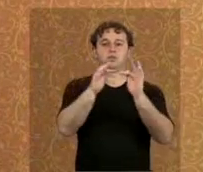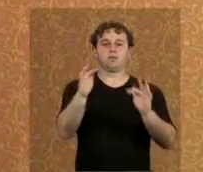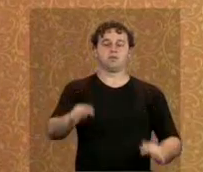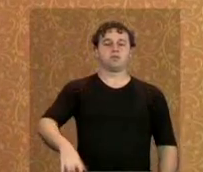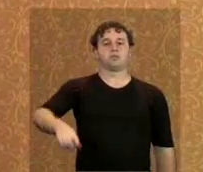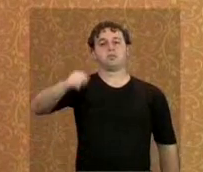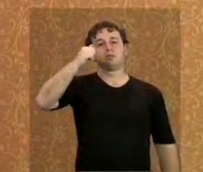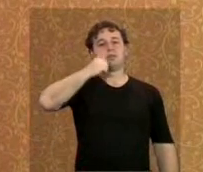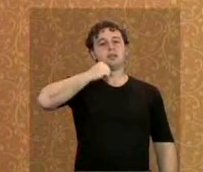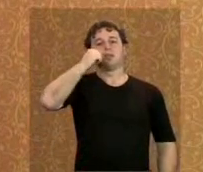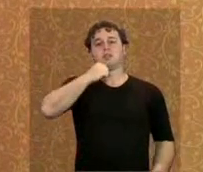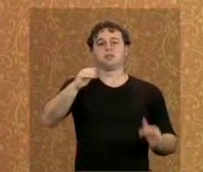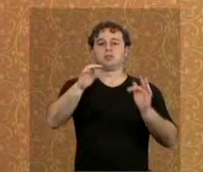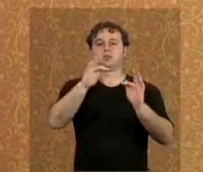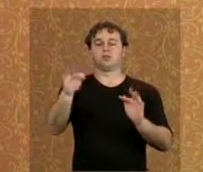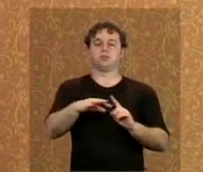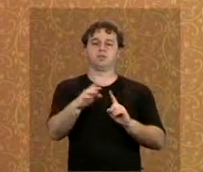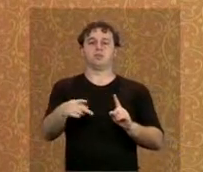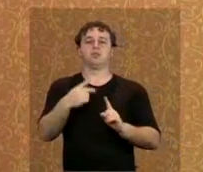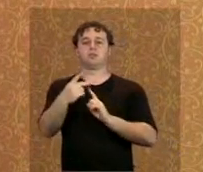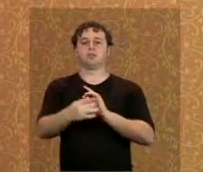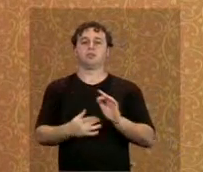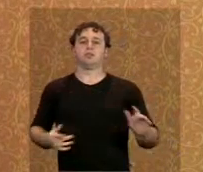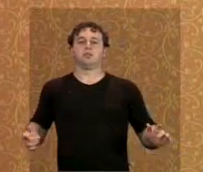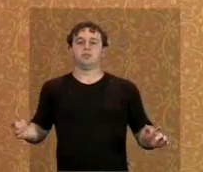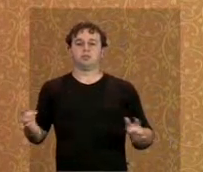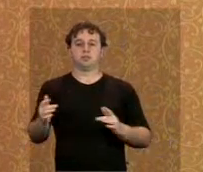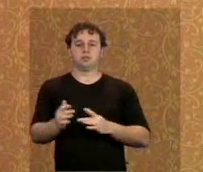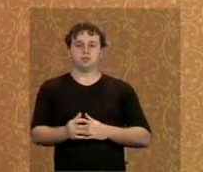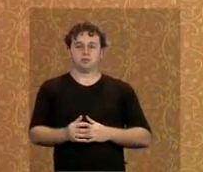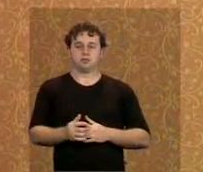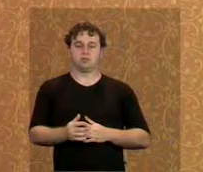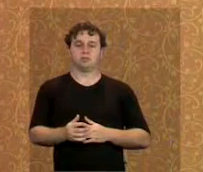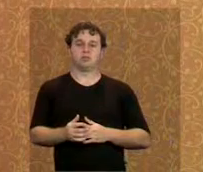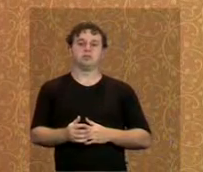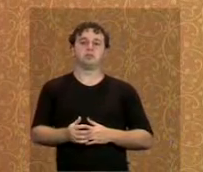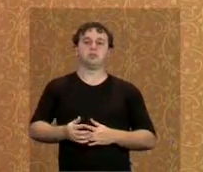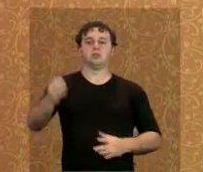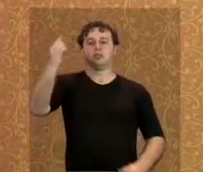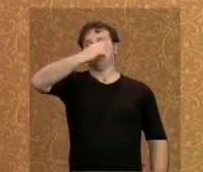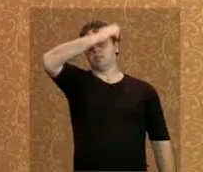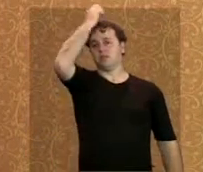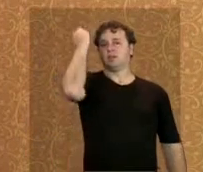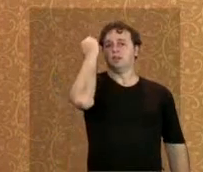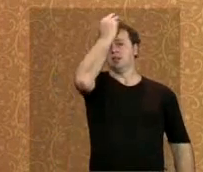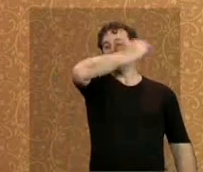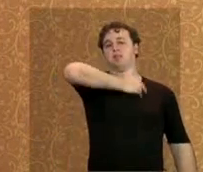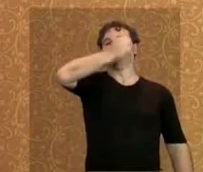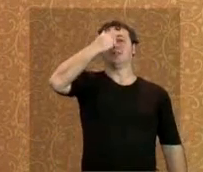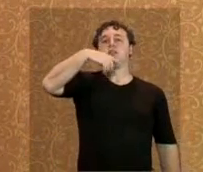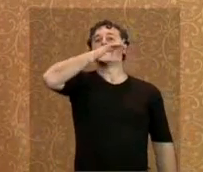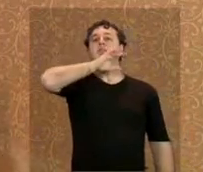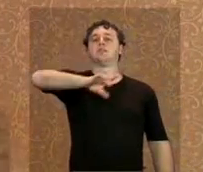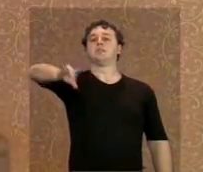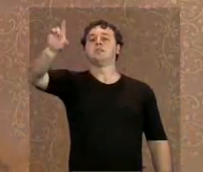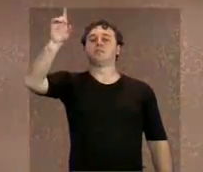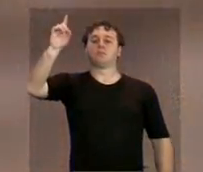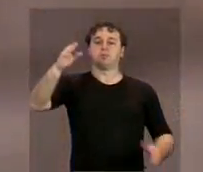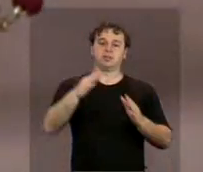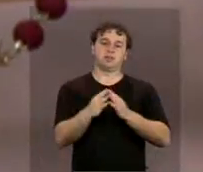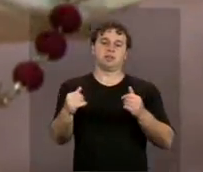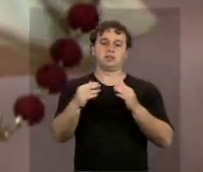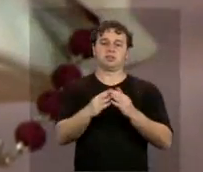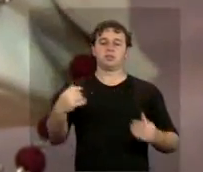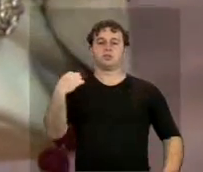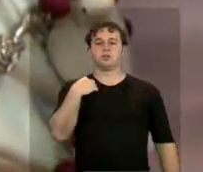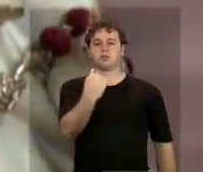o Senhor é convosco. Bendita sois vós entre as mulheres, e bendito é o fruto do vosso ventre, Jesus. Santa